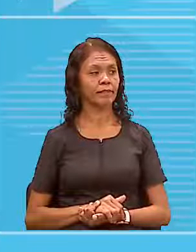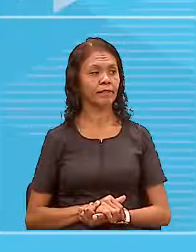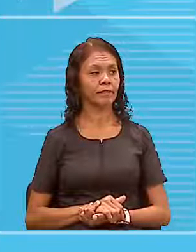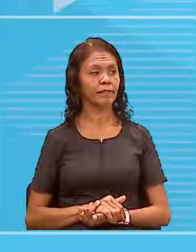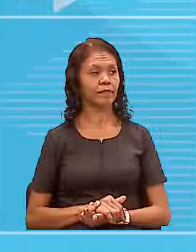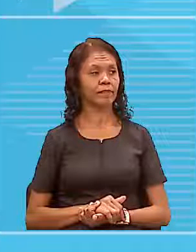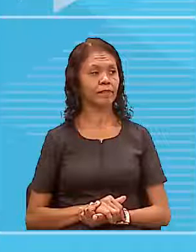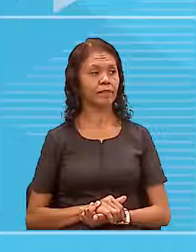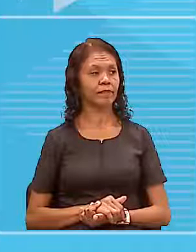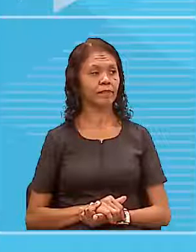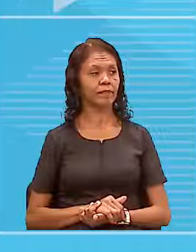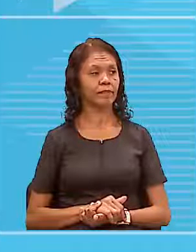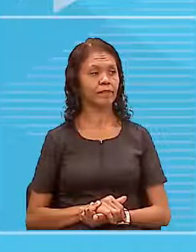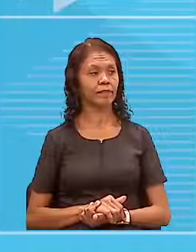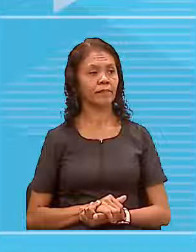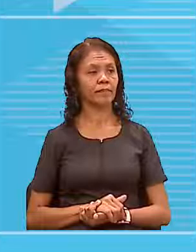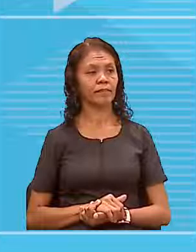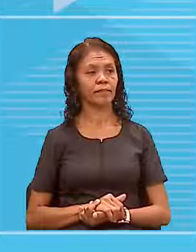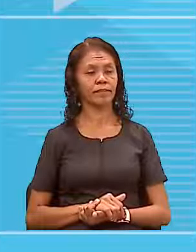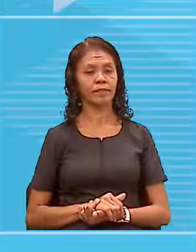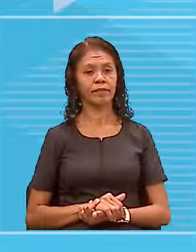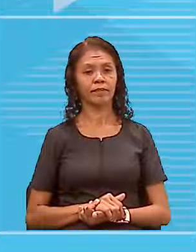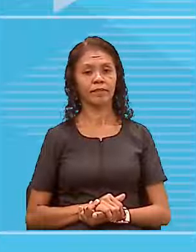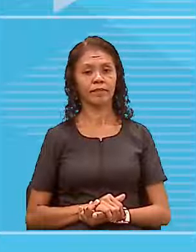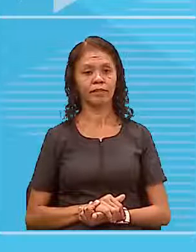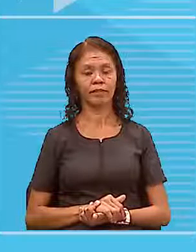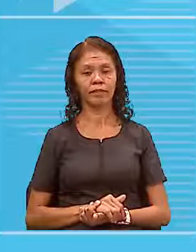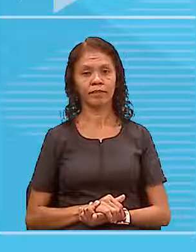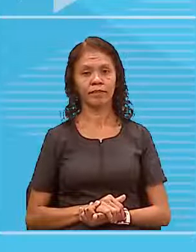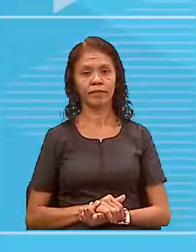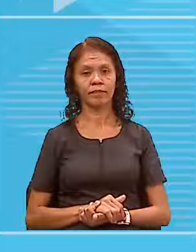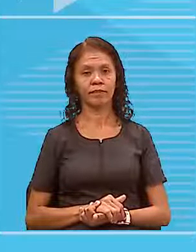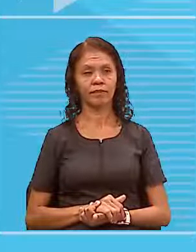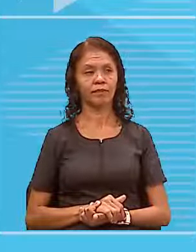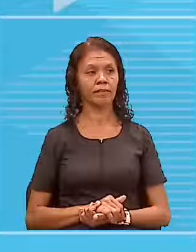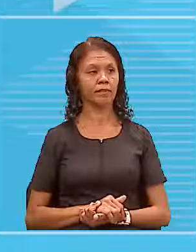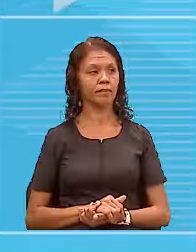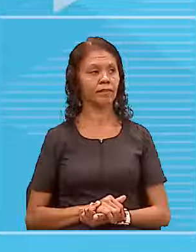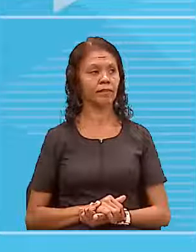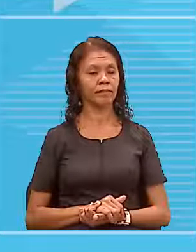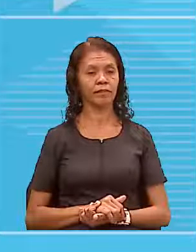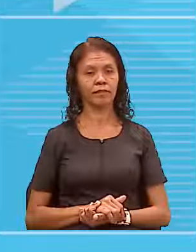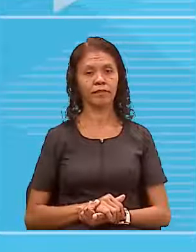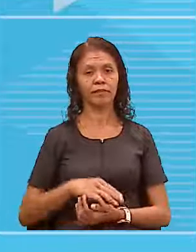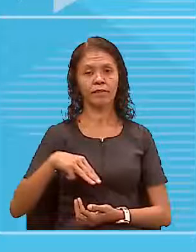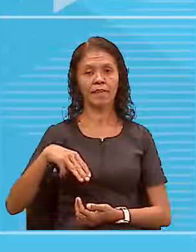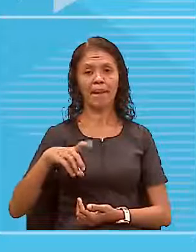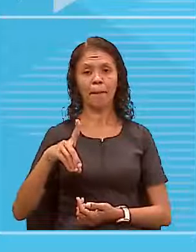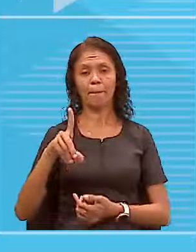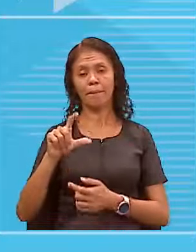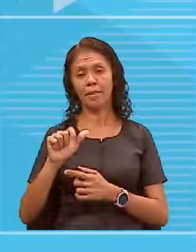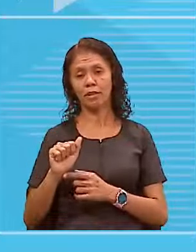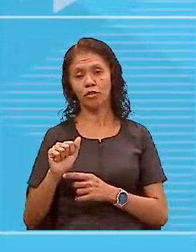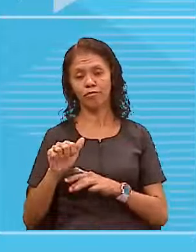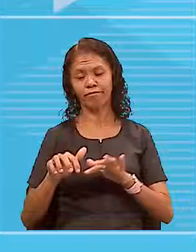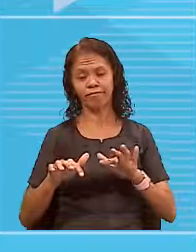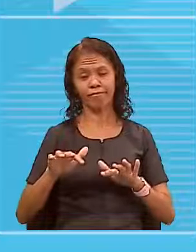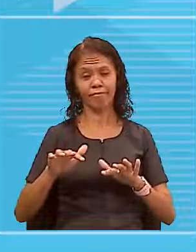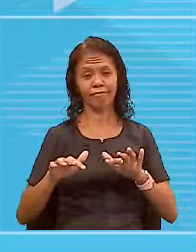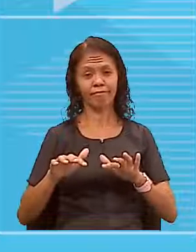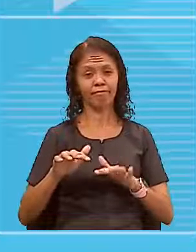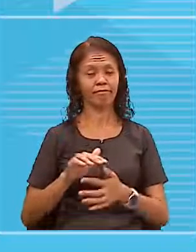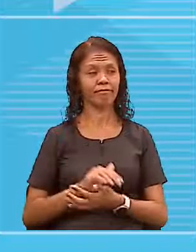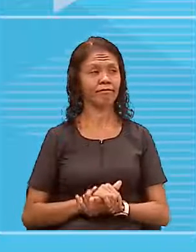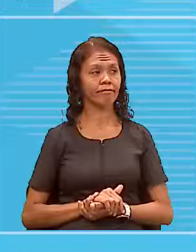Quero saber a média dessa frequência. Certo? A média dessa frequência. Mas antes de